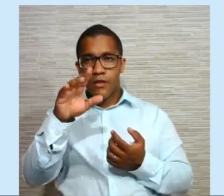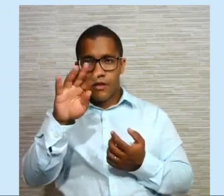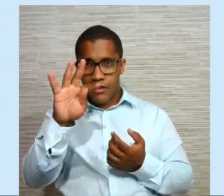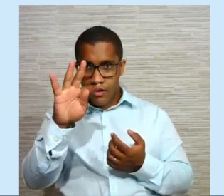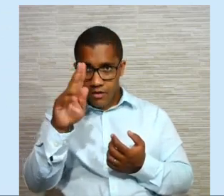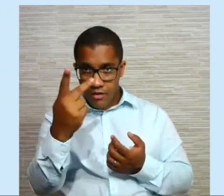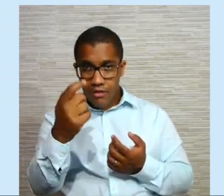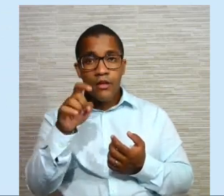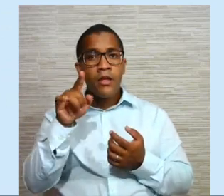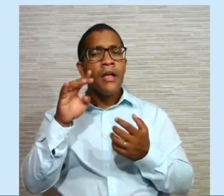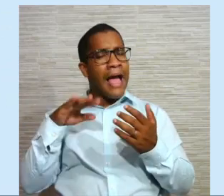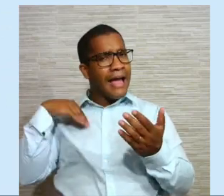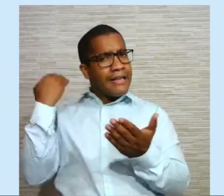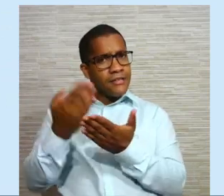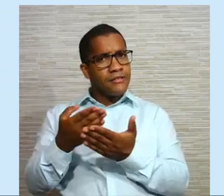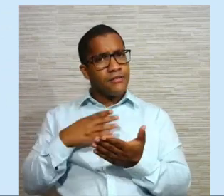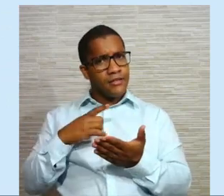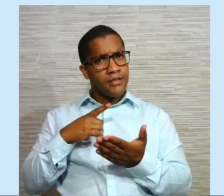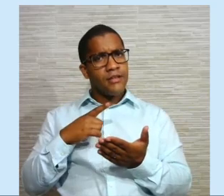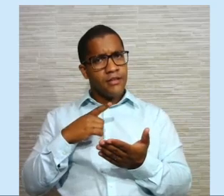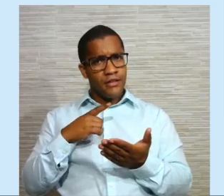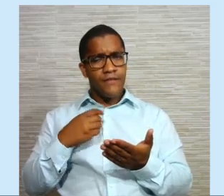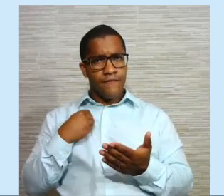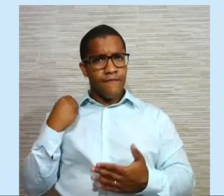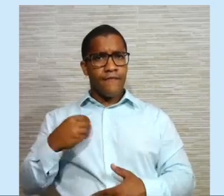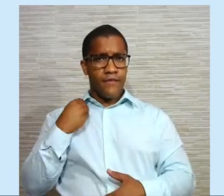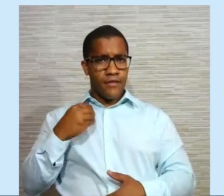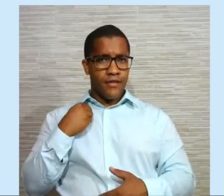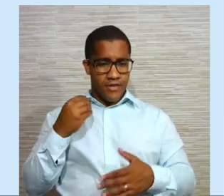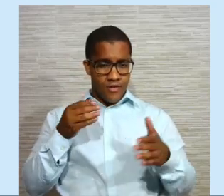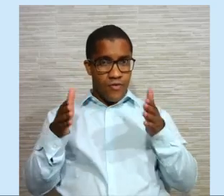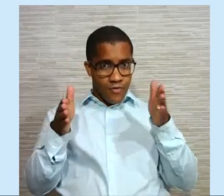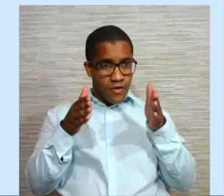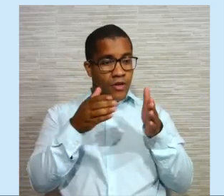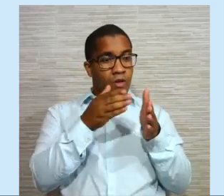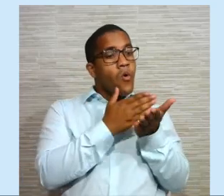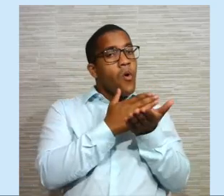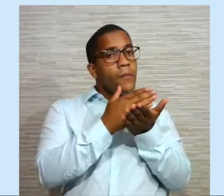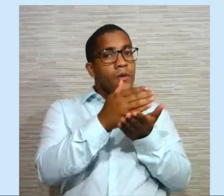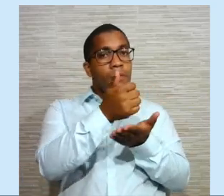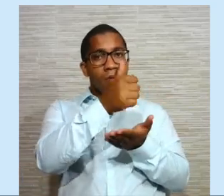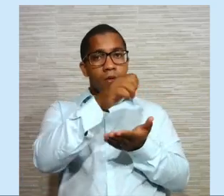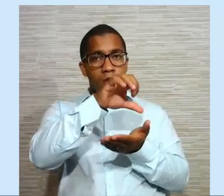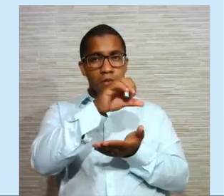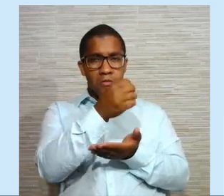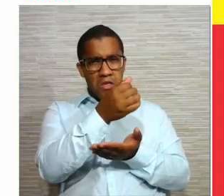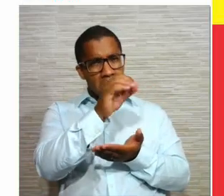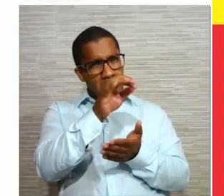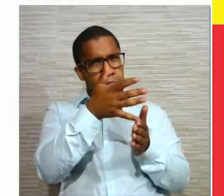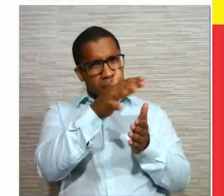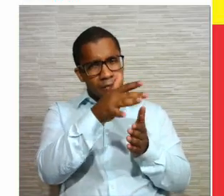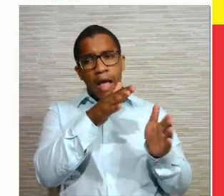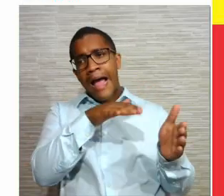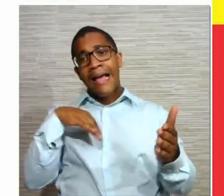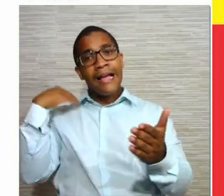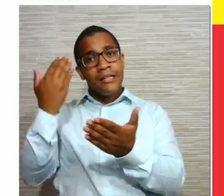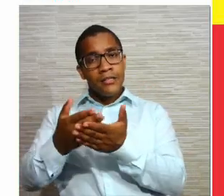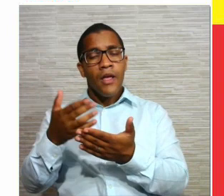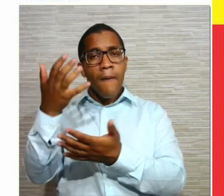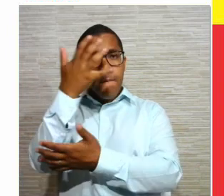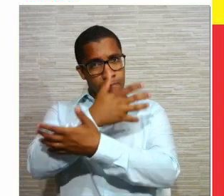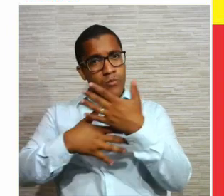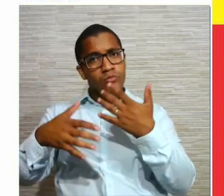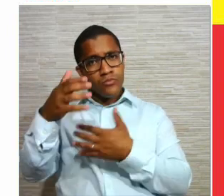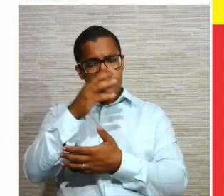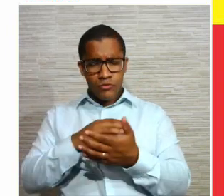na década de 70 mais ou menos, e ainda hoje os músicos fazem show no mundo todo. Temos